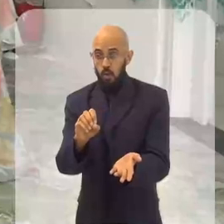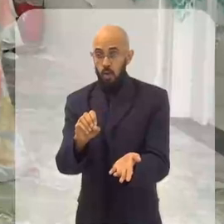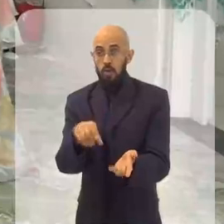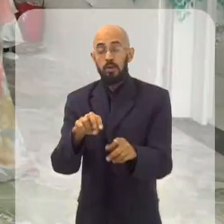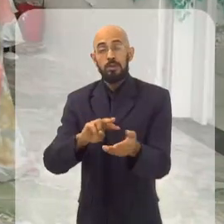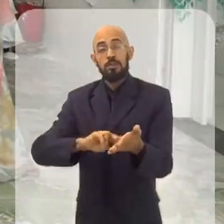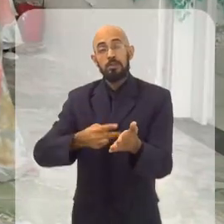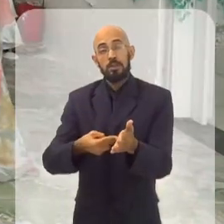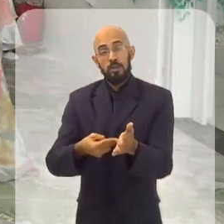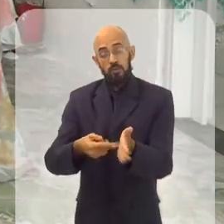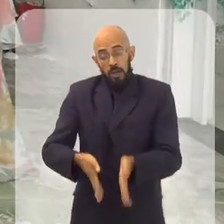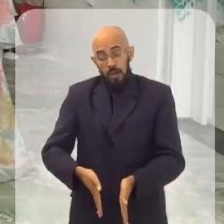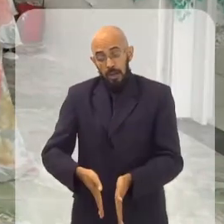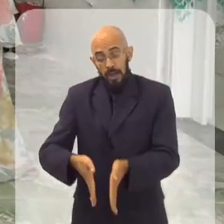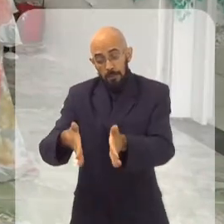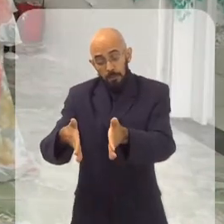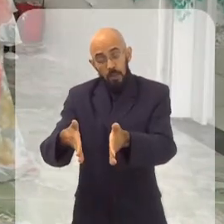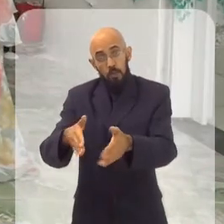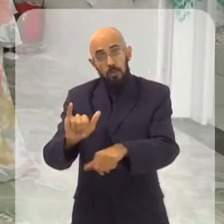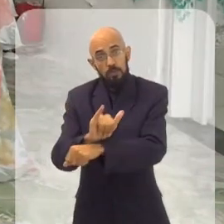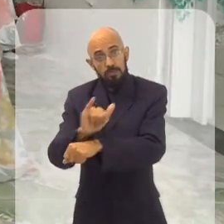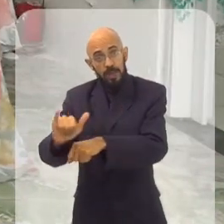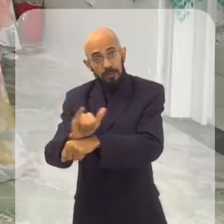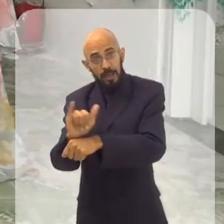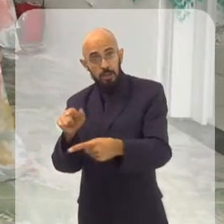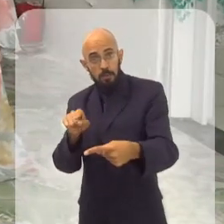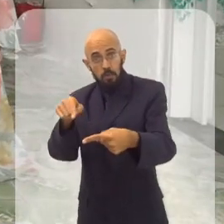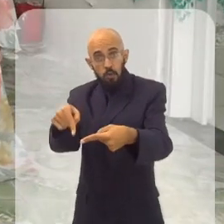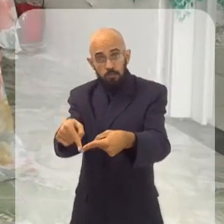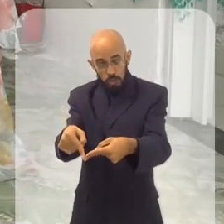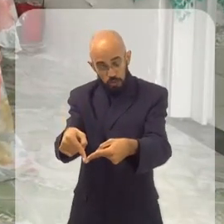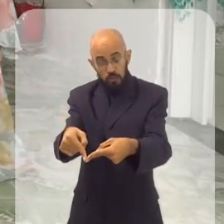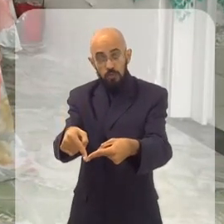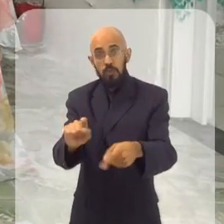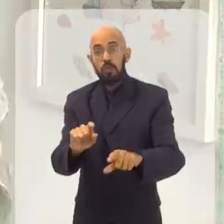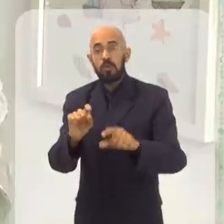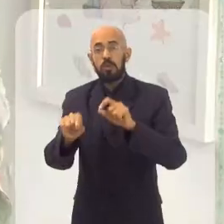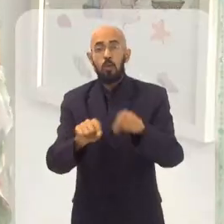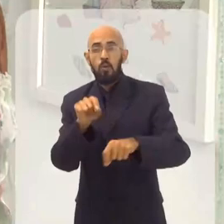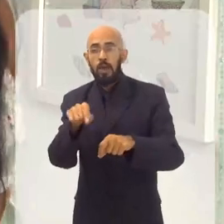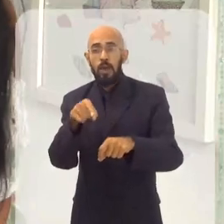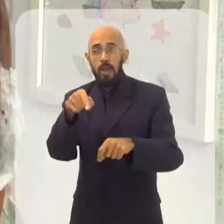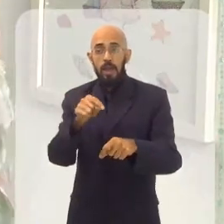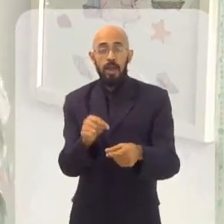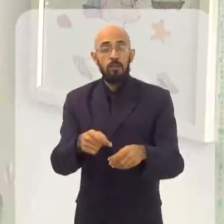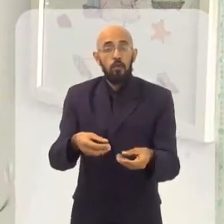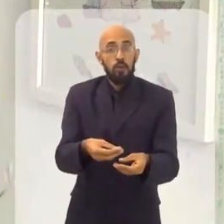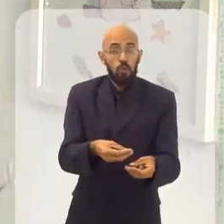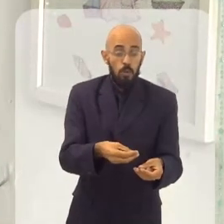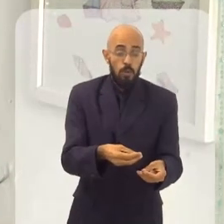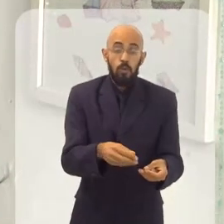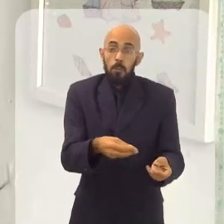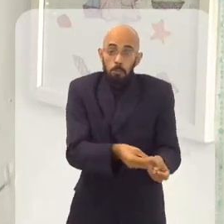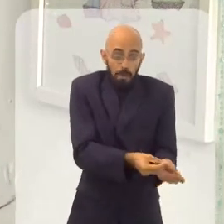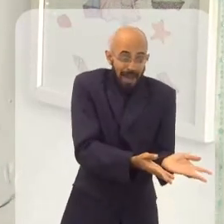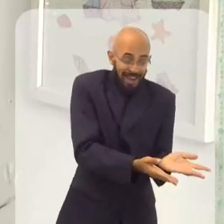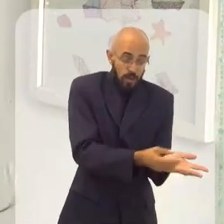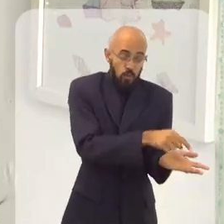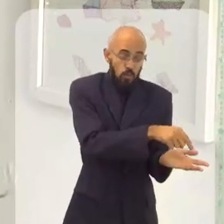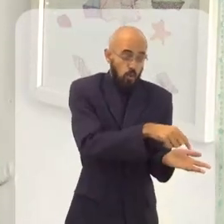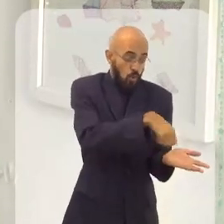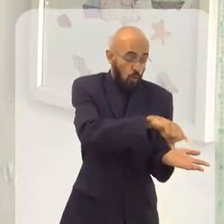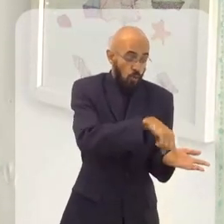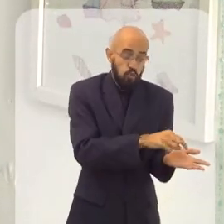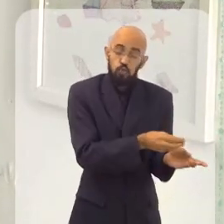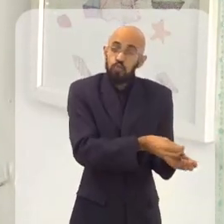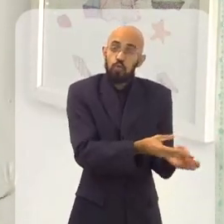Tarô quer dizer caminho, rota, meio de se chegar. Na realidade, o tarô cigano, ele veio do baralho cigano. Baralho,